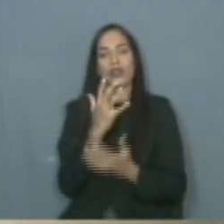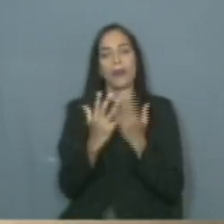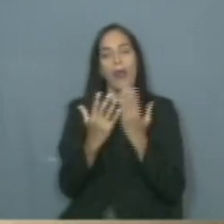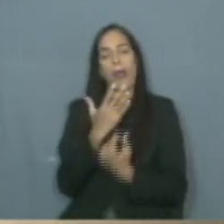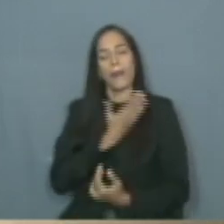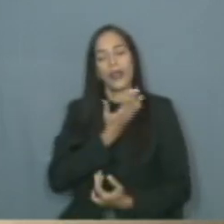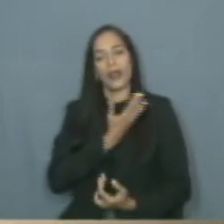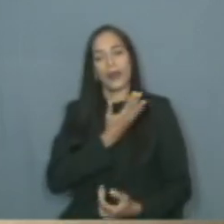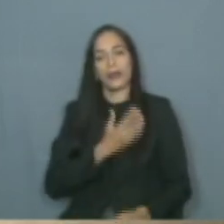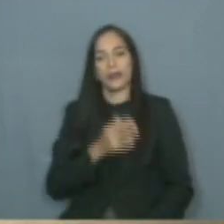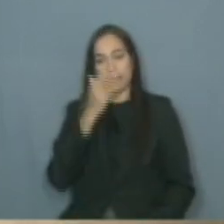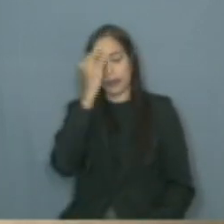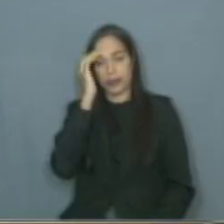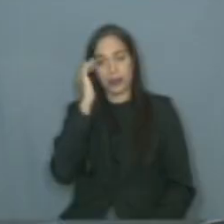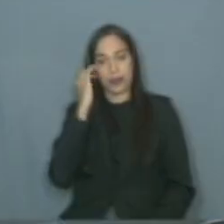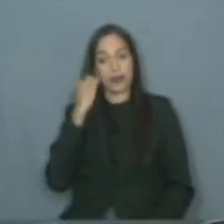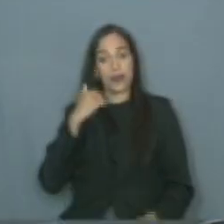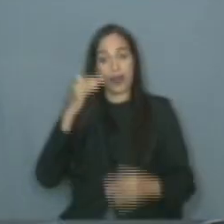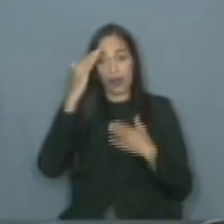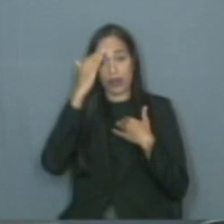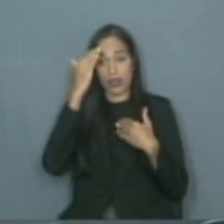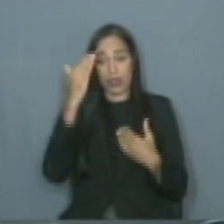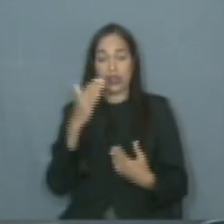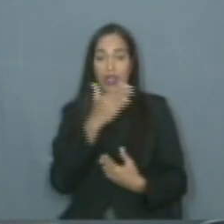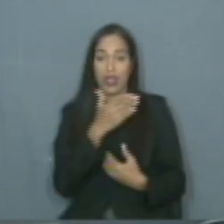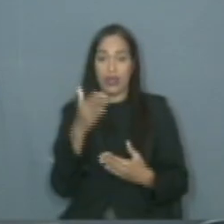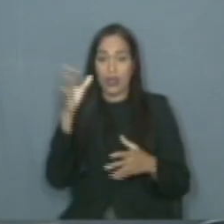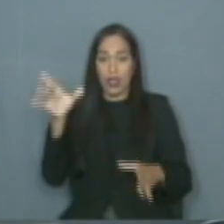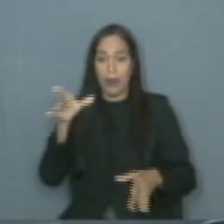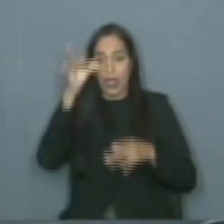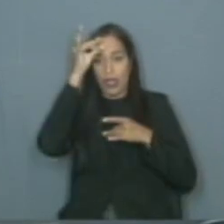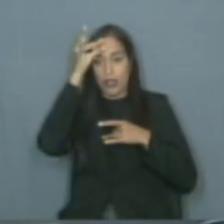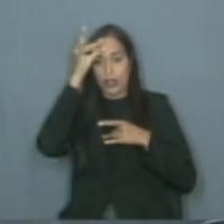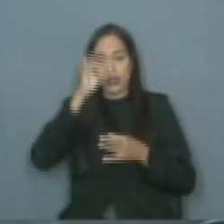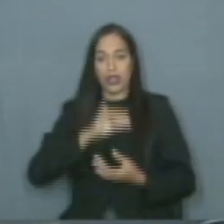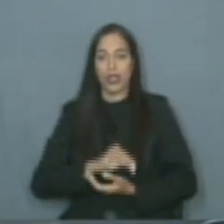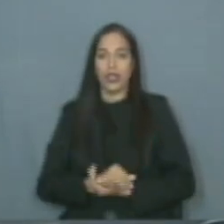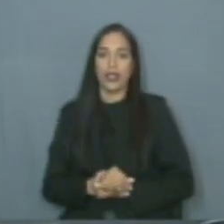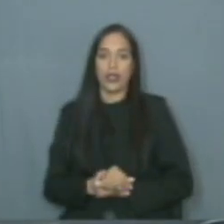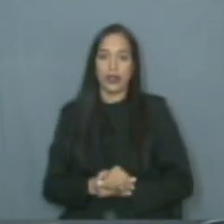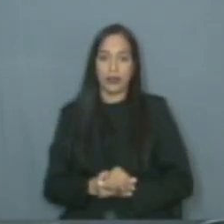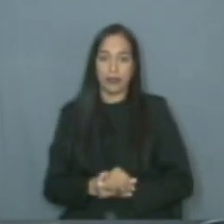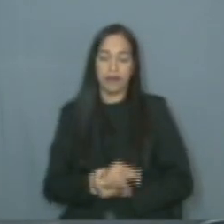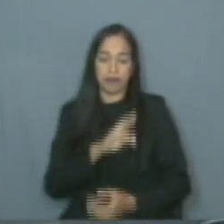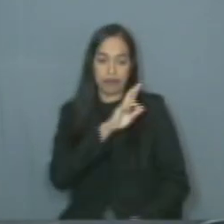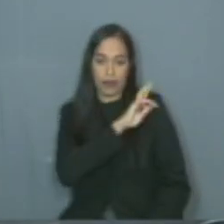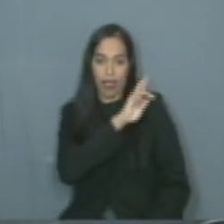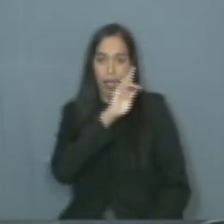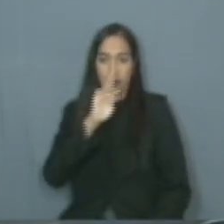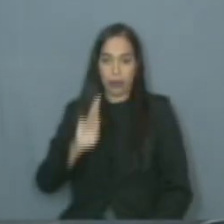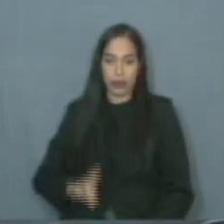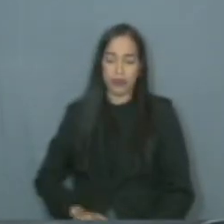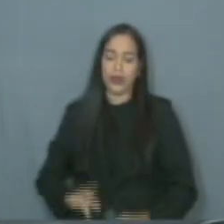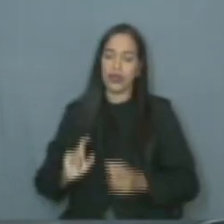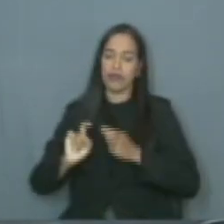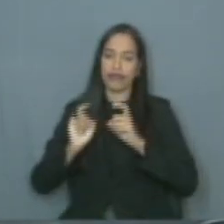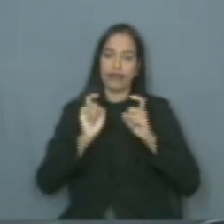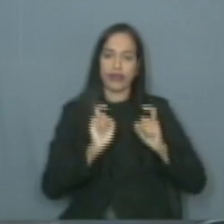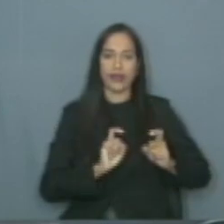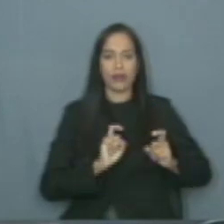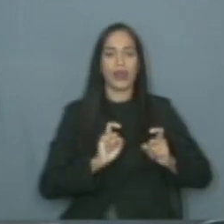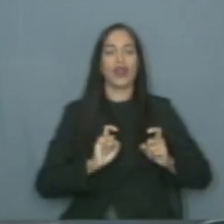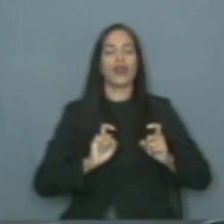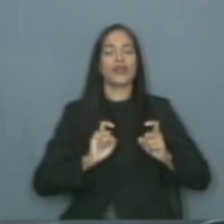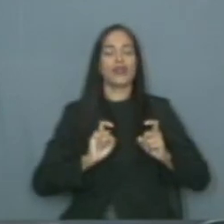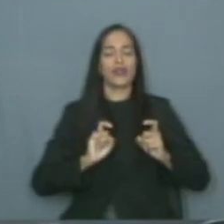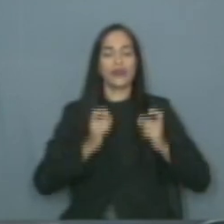Moraes. Vossa Excelência, eu agradeço muito a parte de Vossa Excelência, até pela forma republicana com que esse debate se dá. Acho